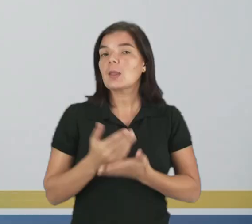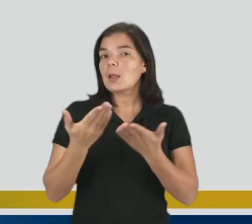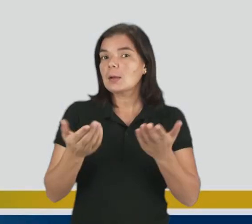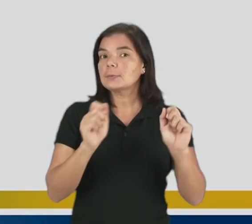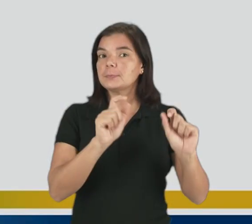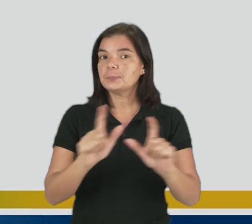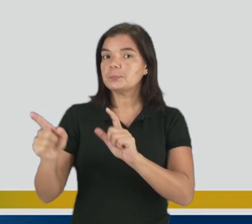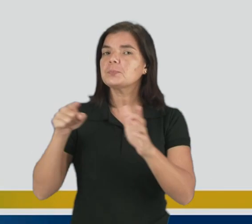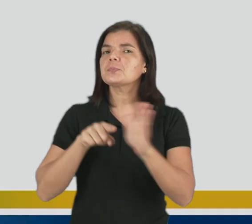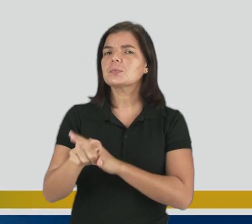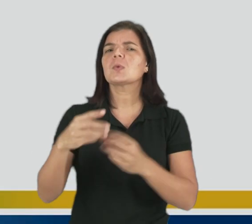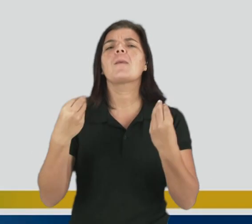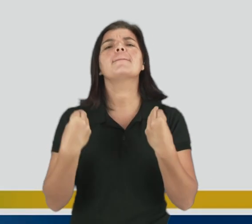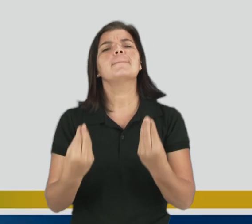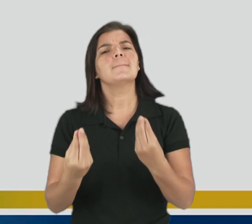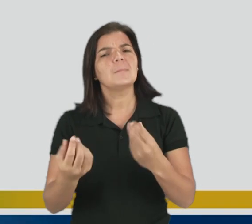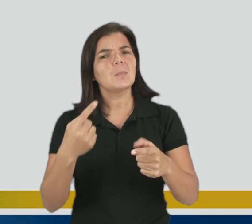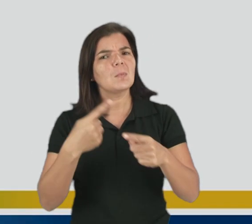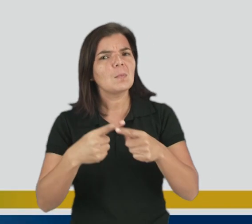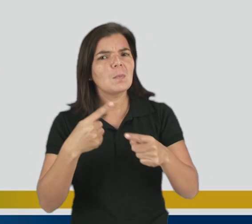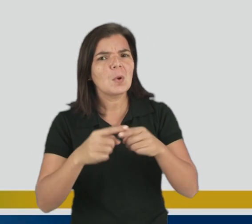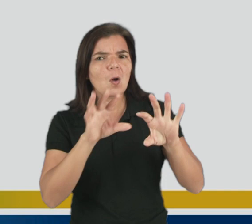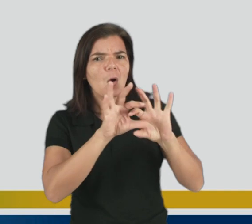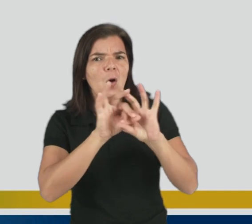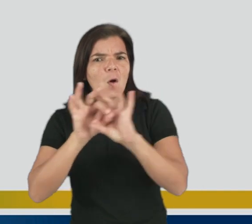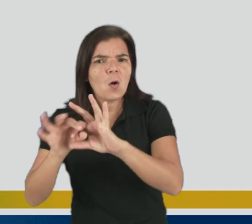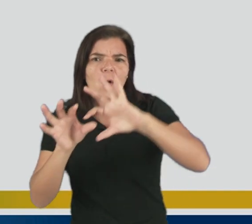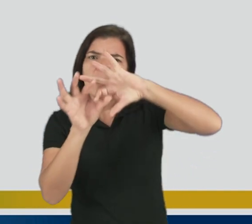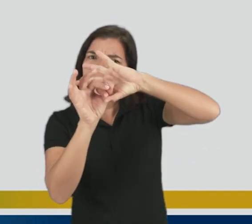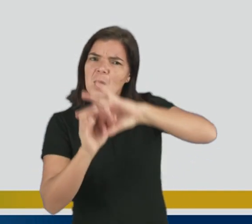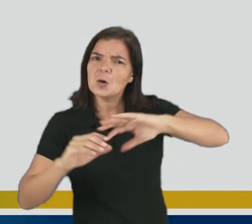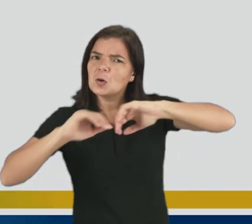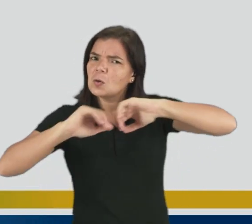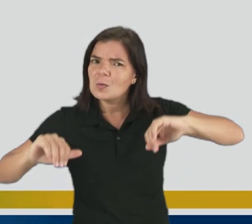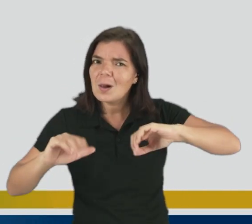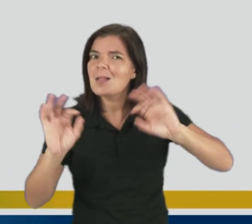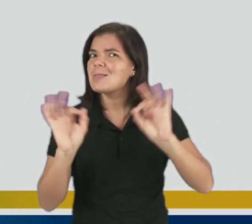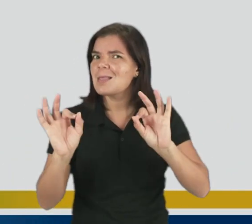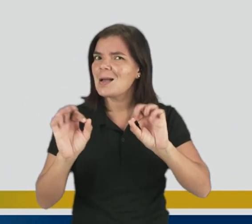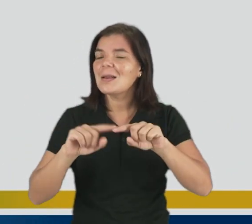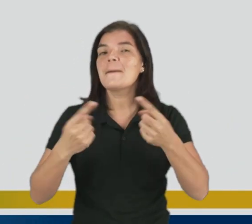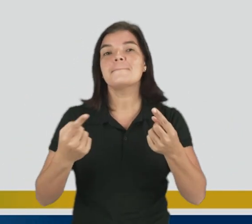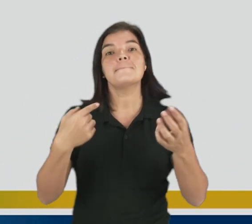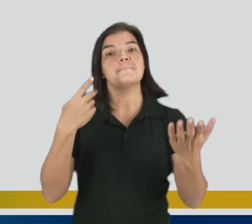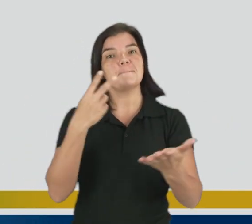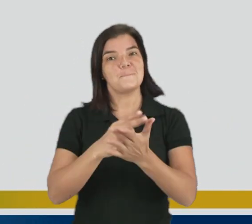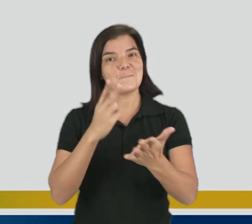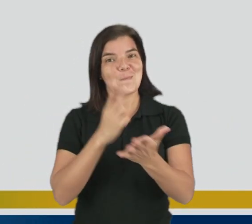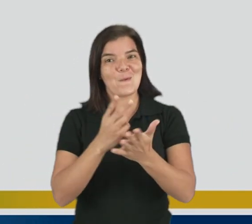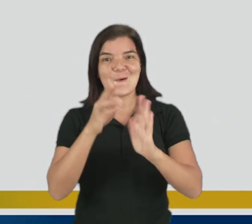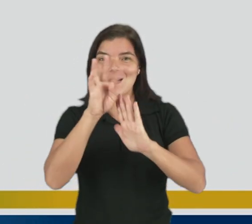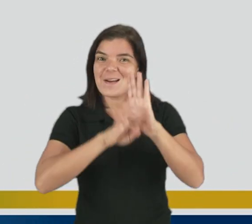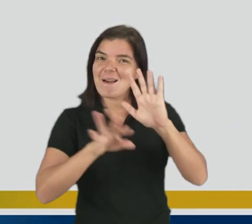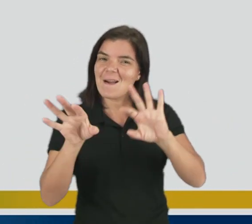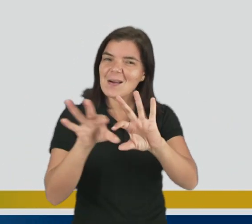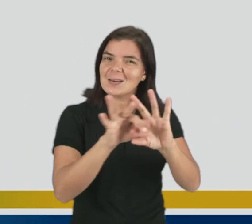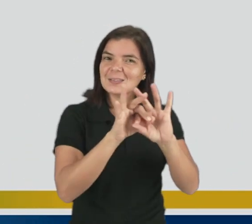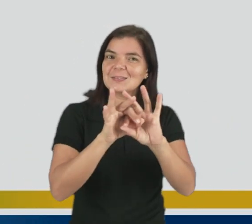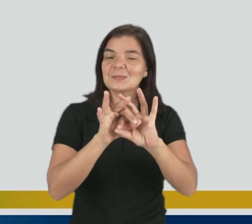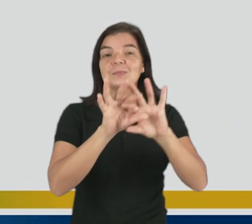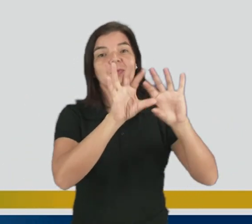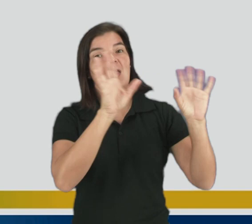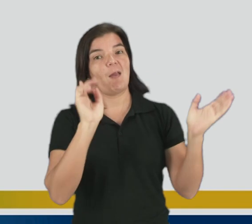E aqui eu deixo uma pergunta, por que então que a coerência e a coesão são inseparáveis? Porque o encadeamento do texto é construído